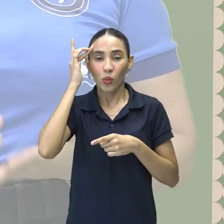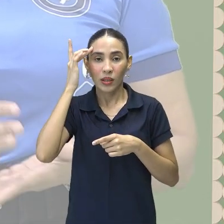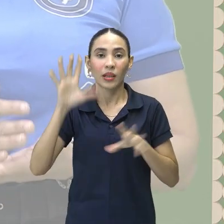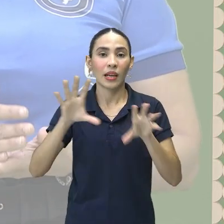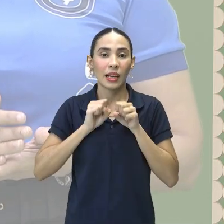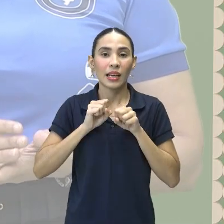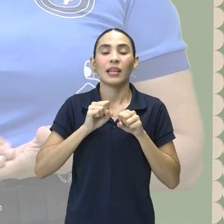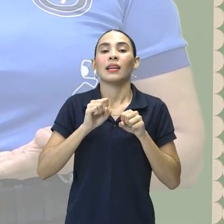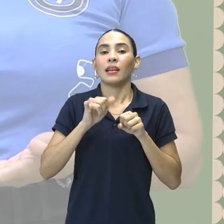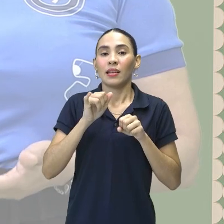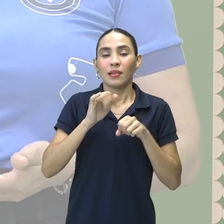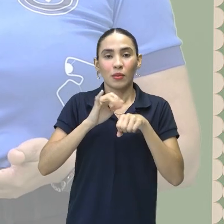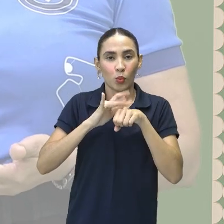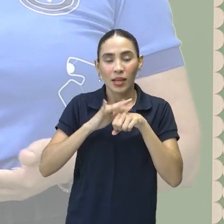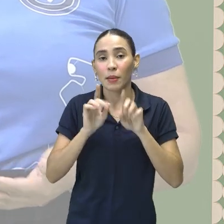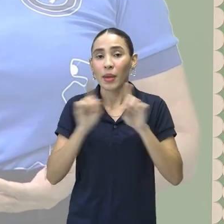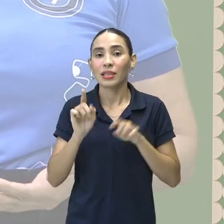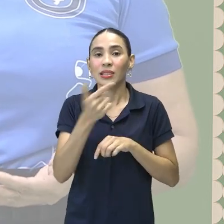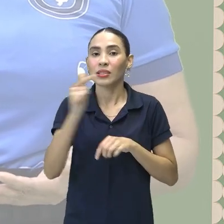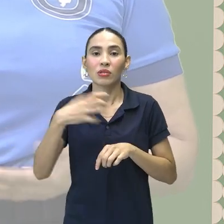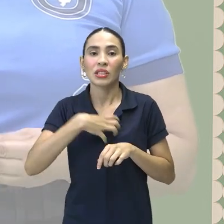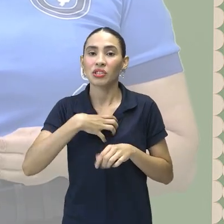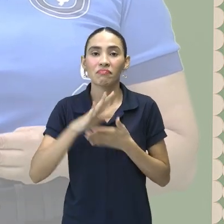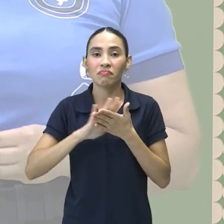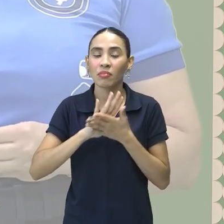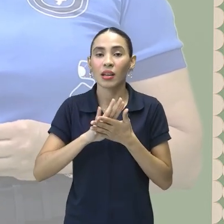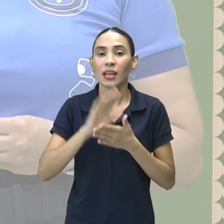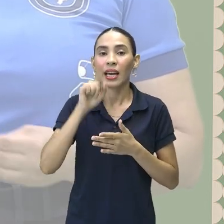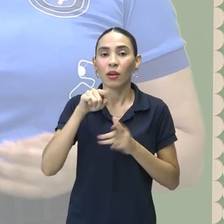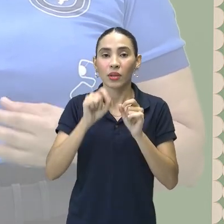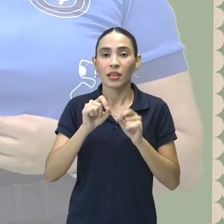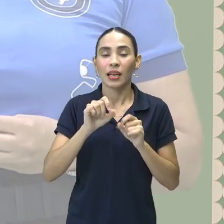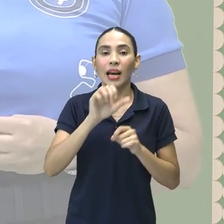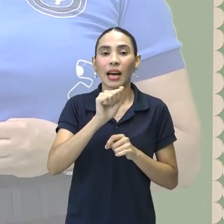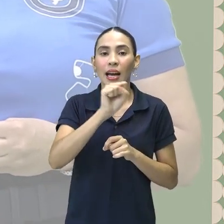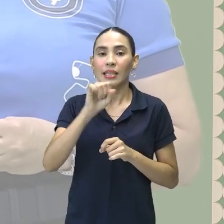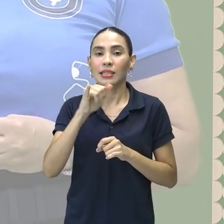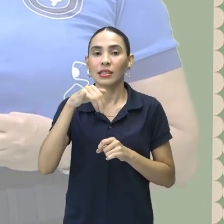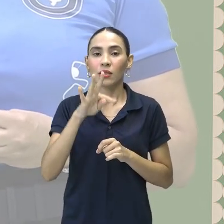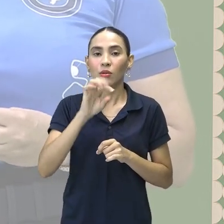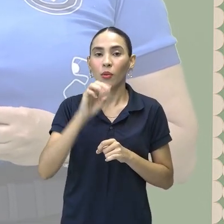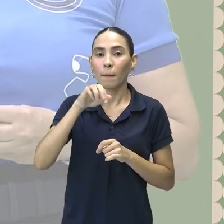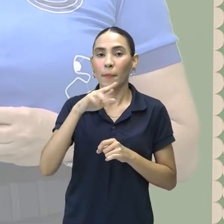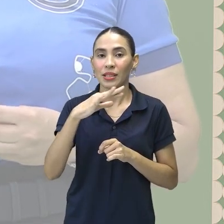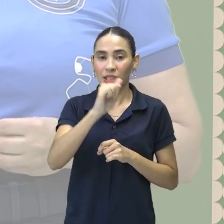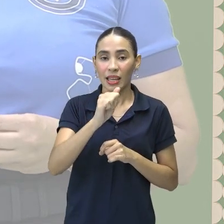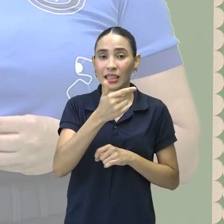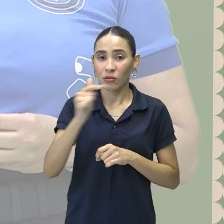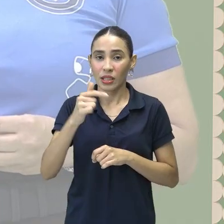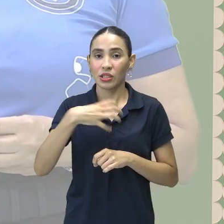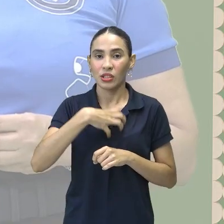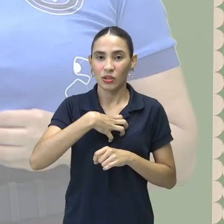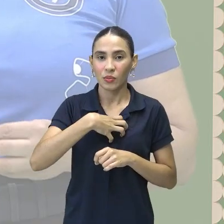acometidas pela infecção, mas que não apresentam sintomas, ou seja, elas são chamadas de assintomáticas. Então, vamos